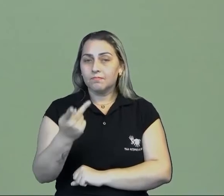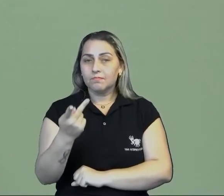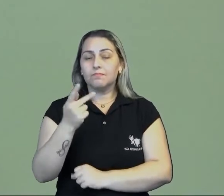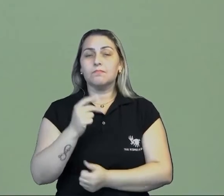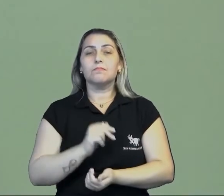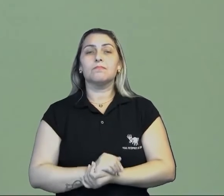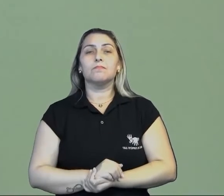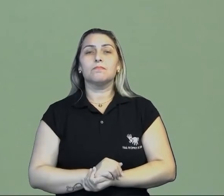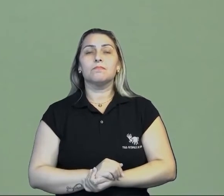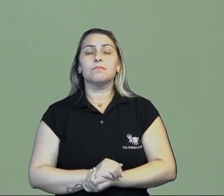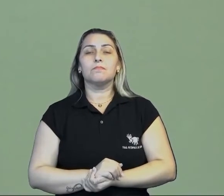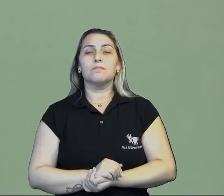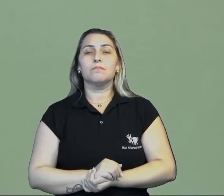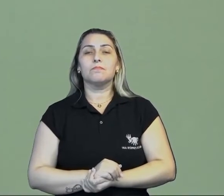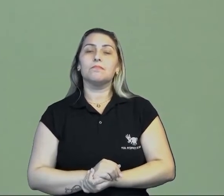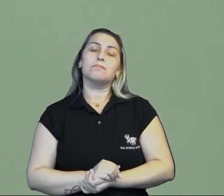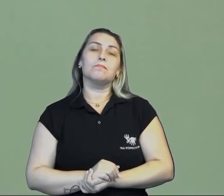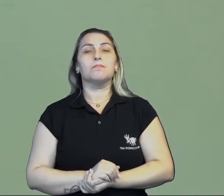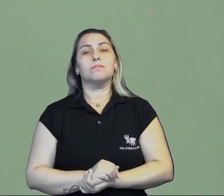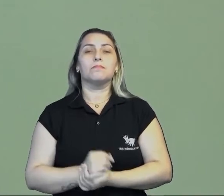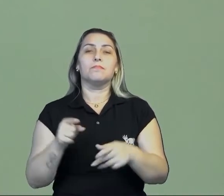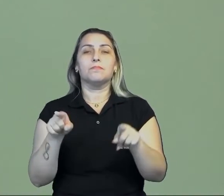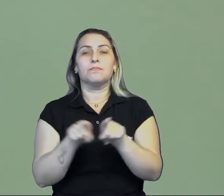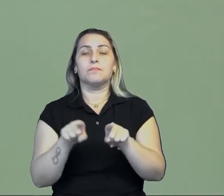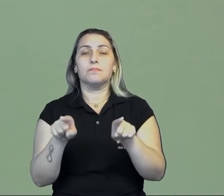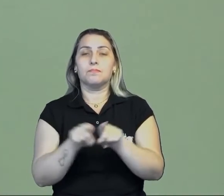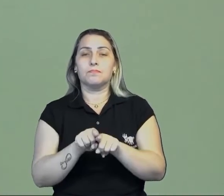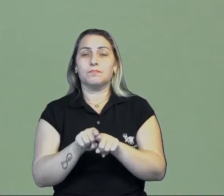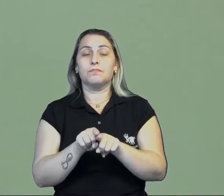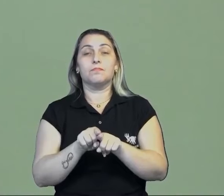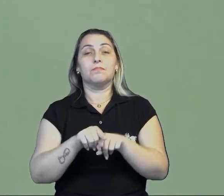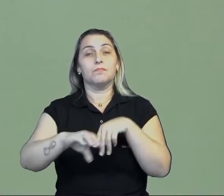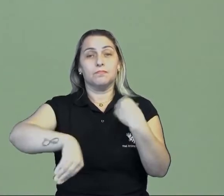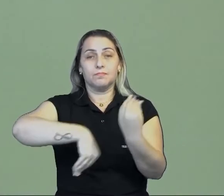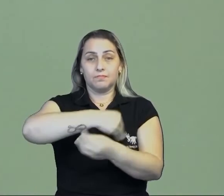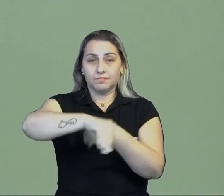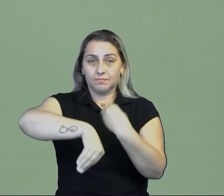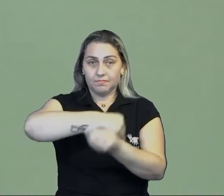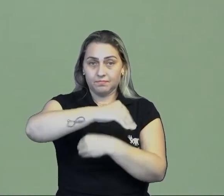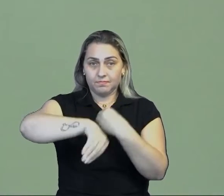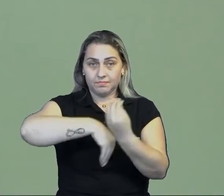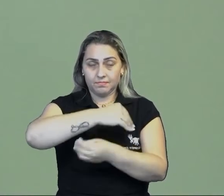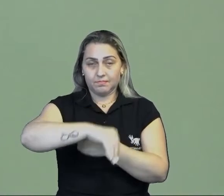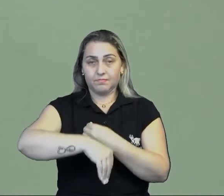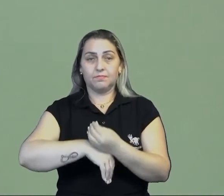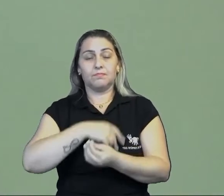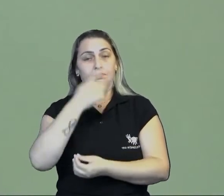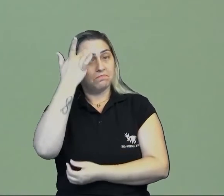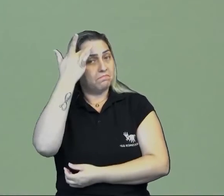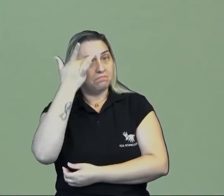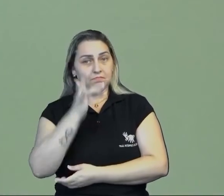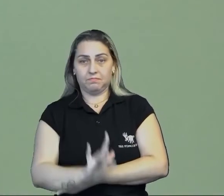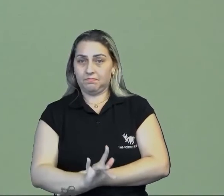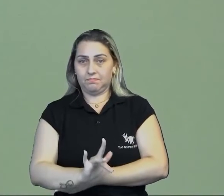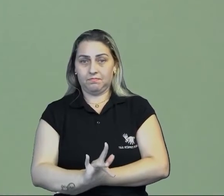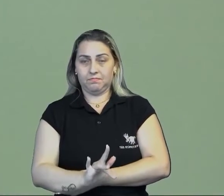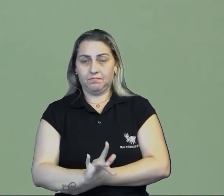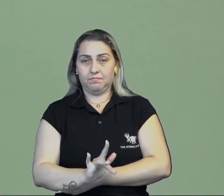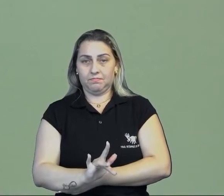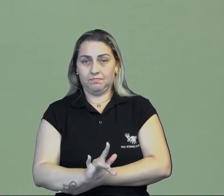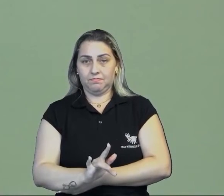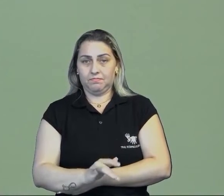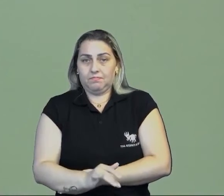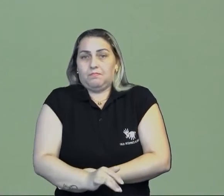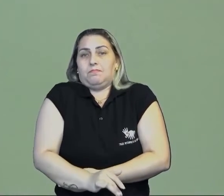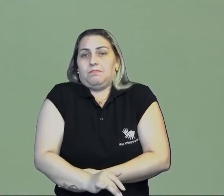e gesticulei também uma linguagem mista, né? Ou então, quando eu digo não sei e eu levanto